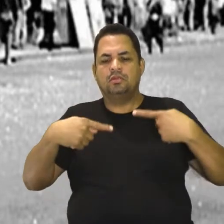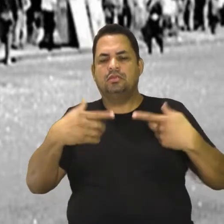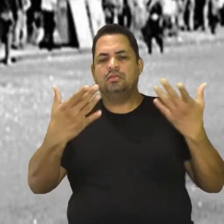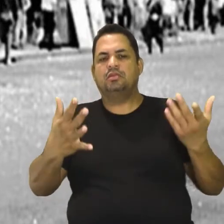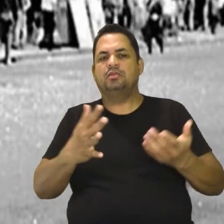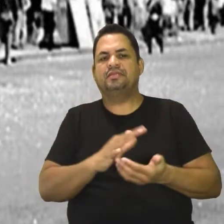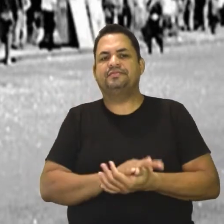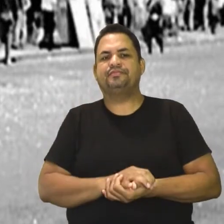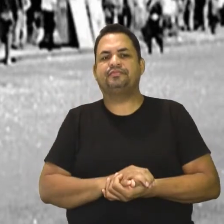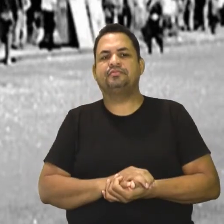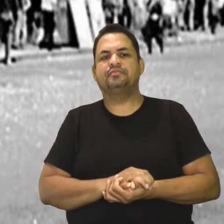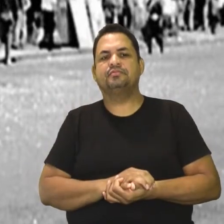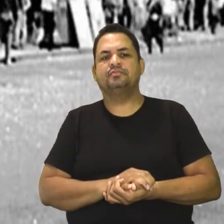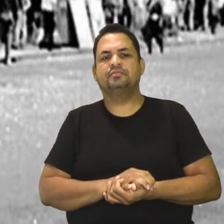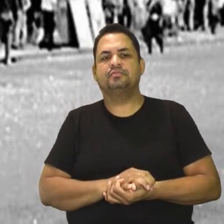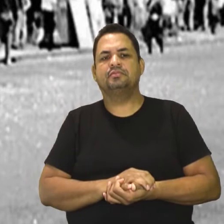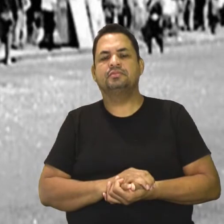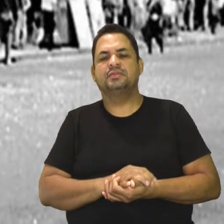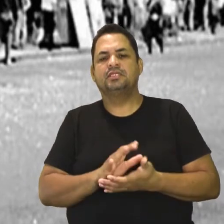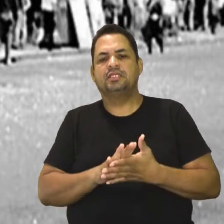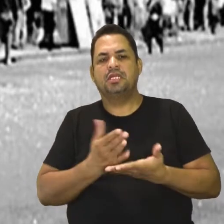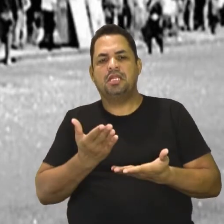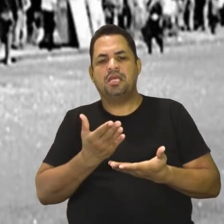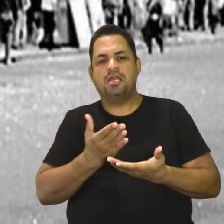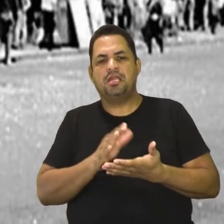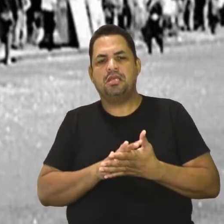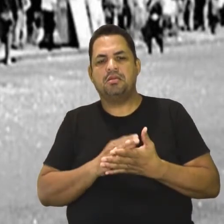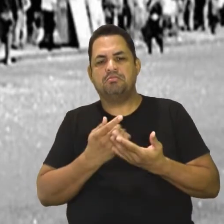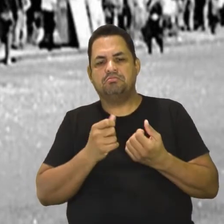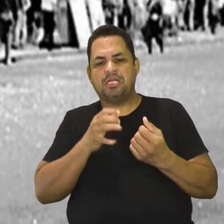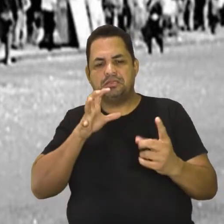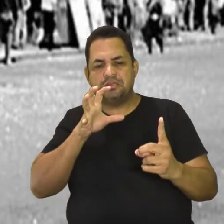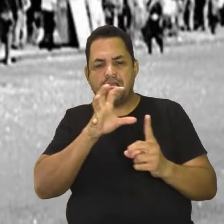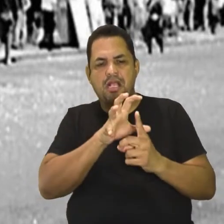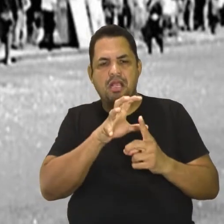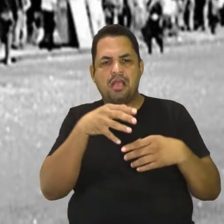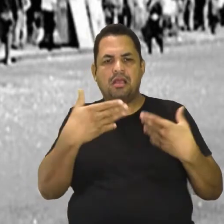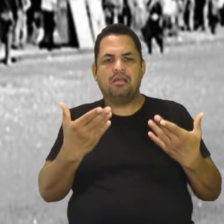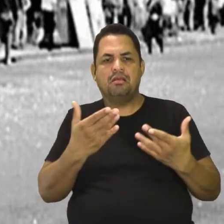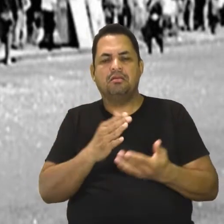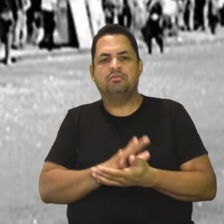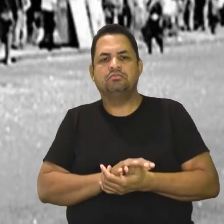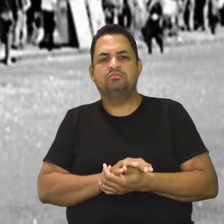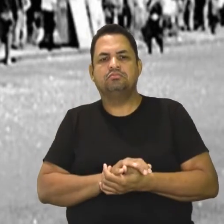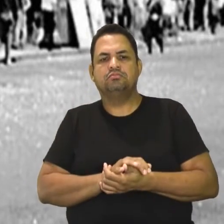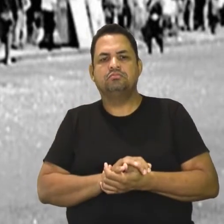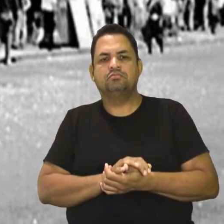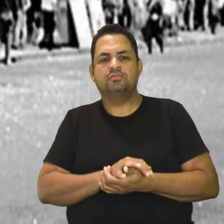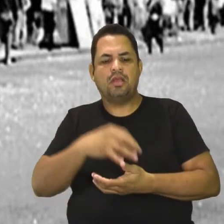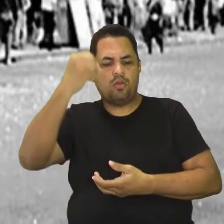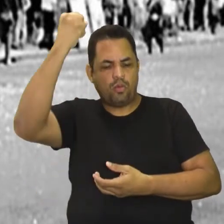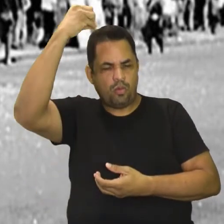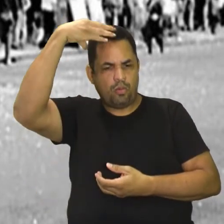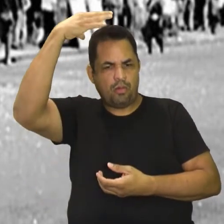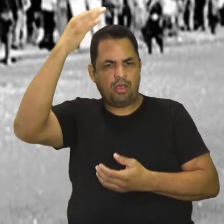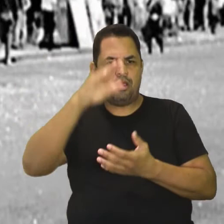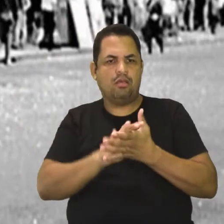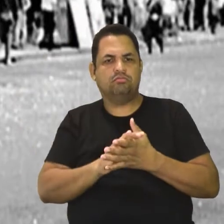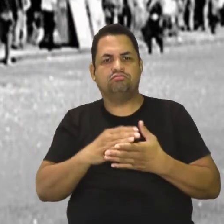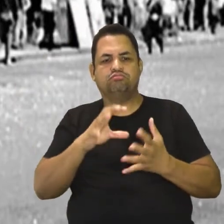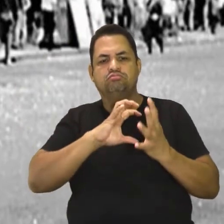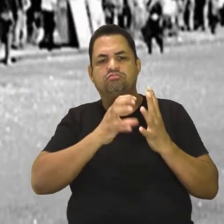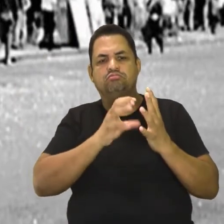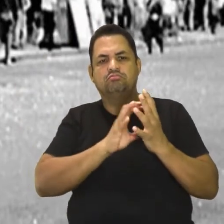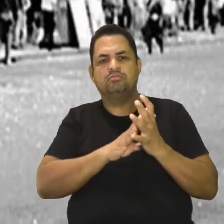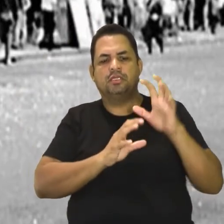tudo, e eles iriam cometer um atentado, e esse atentado eles iriam culpar os partidos de esquerda,